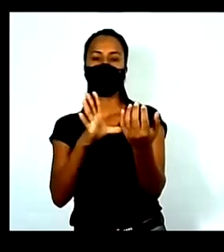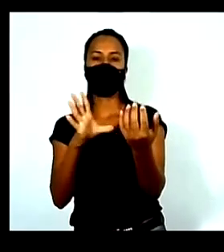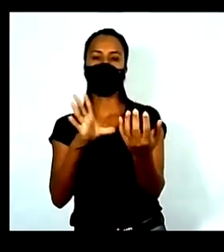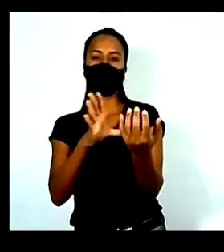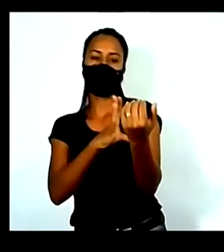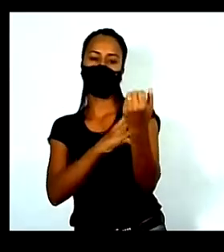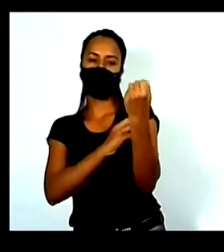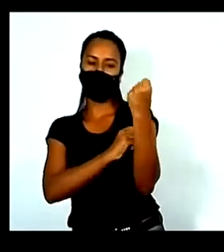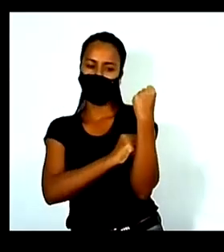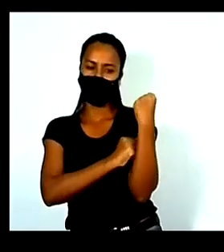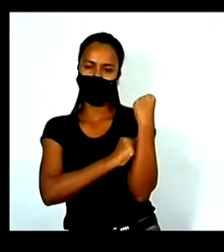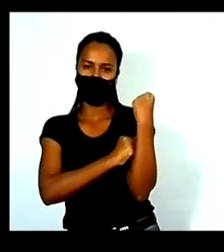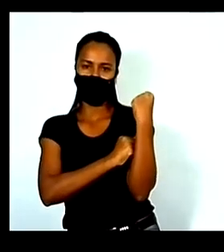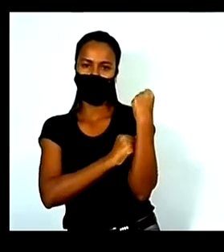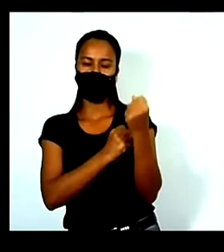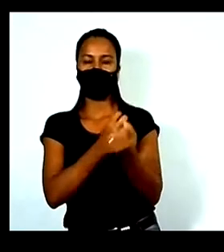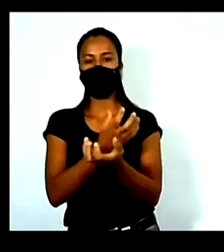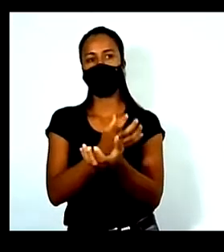o osso, né,